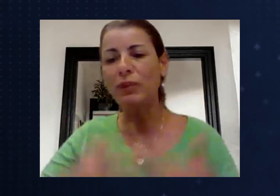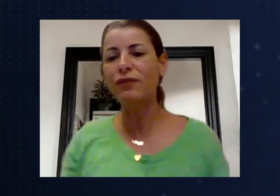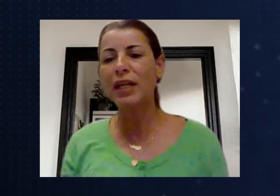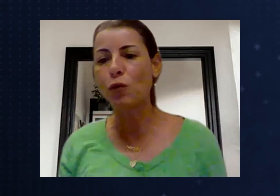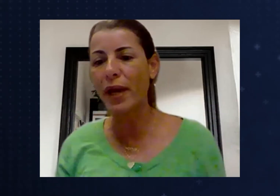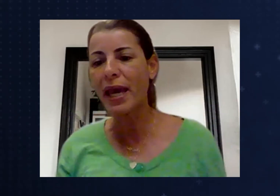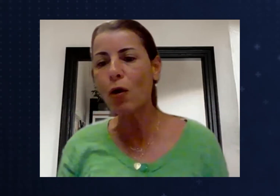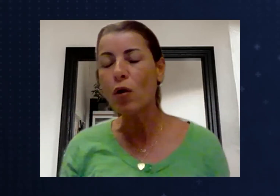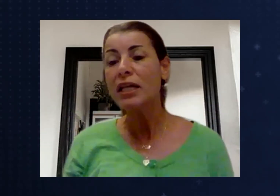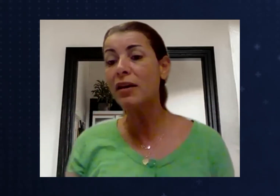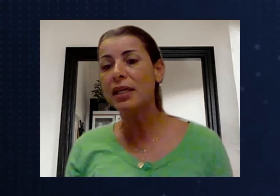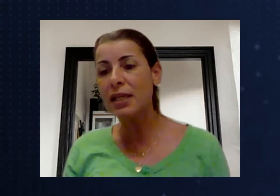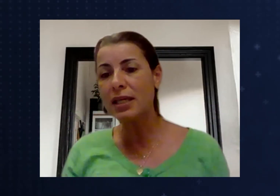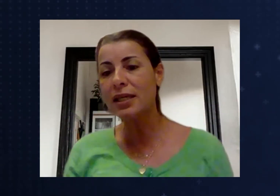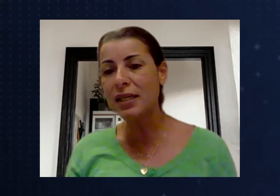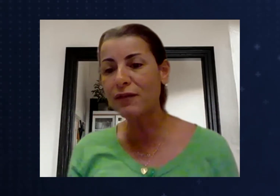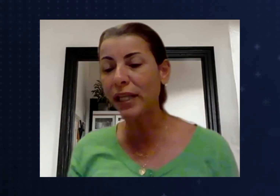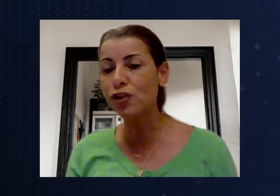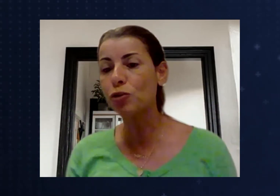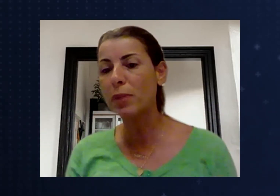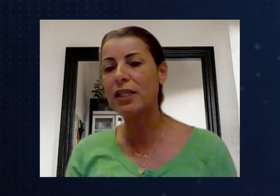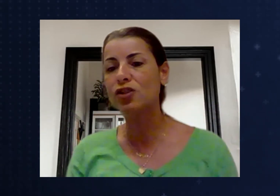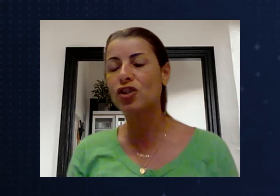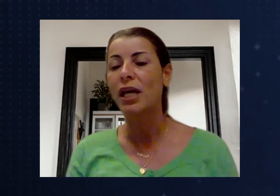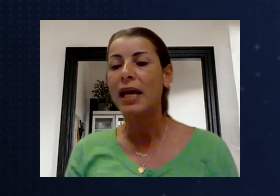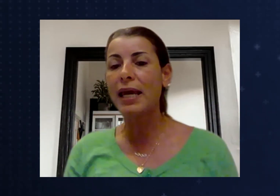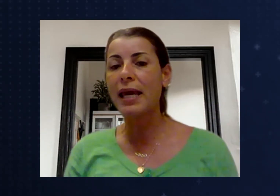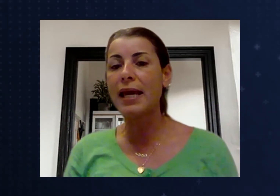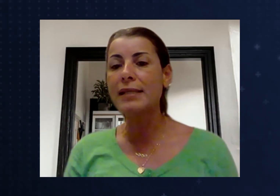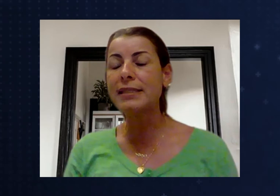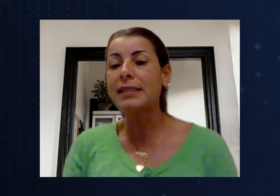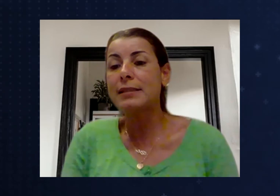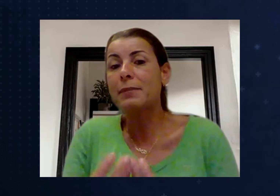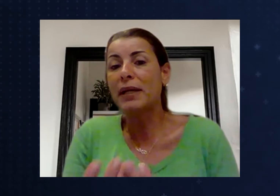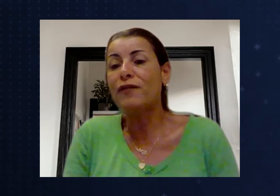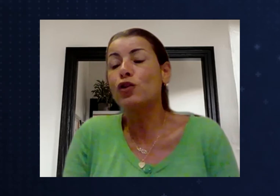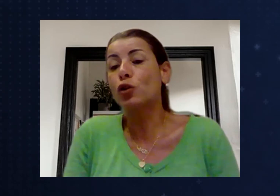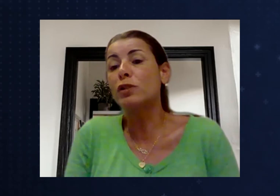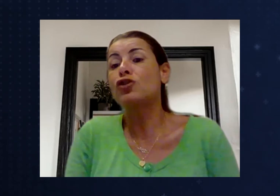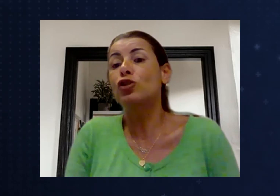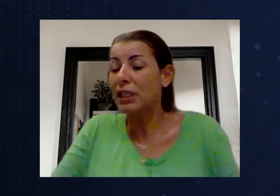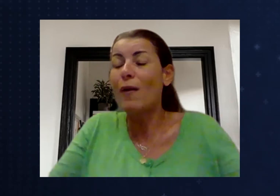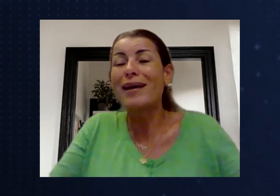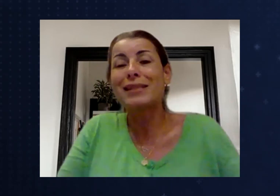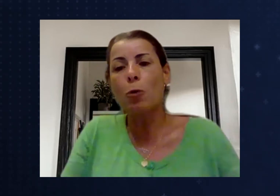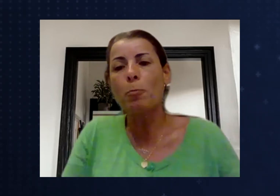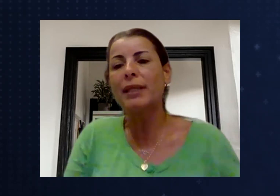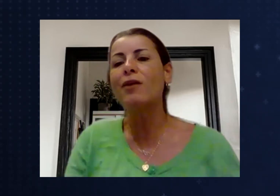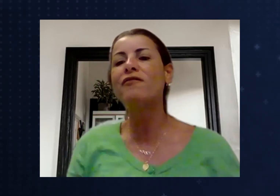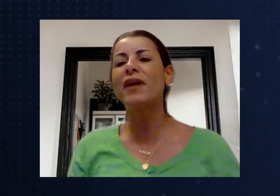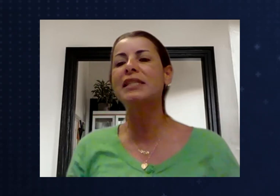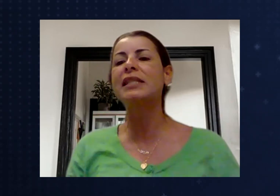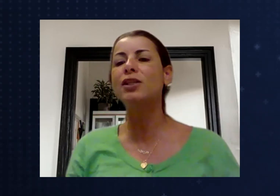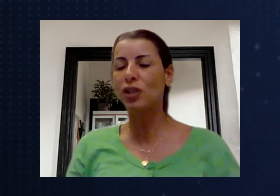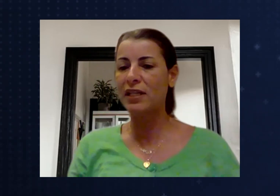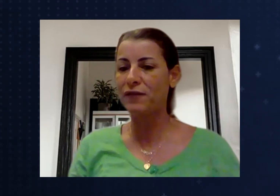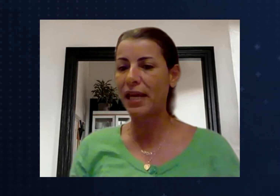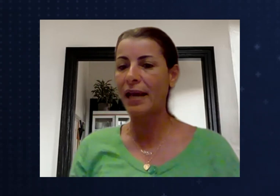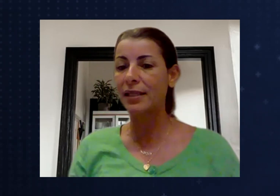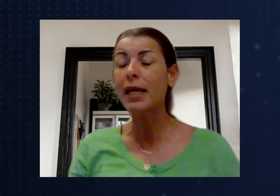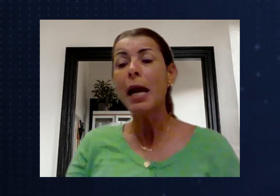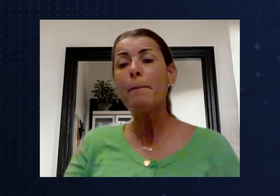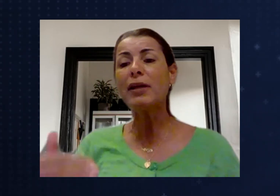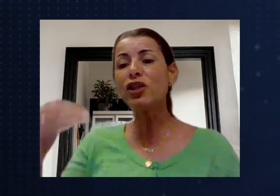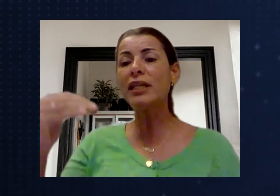nenhuma falha, não teve nenhum erro, e evidentemente, se manifestou no sentido que não, a ação penal em face deles